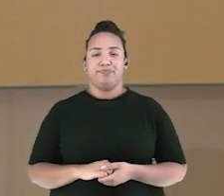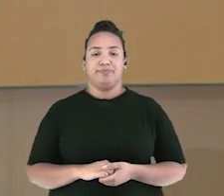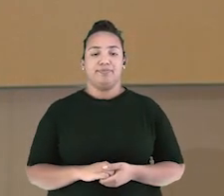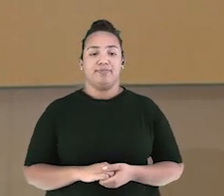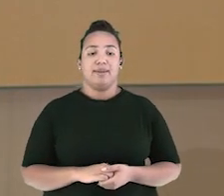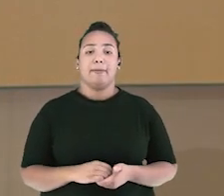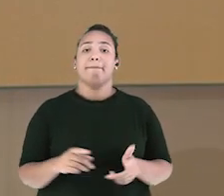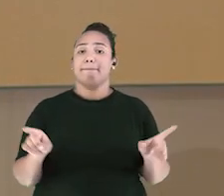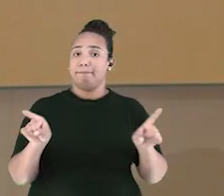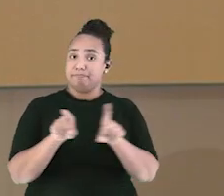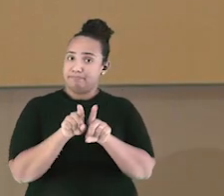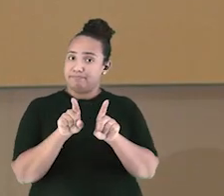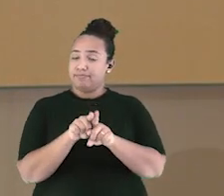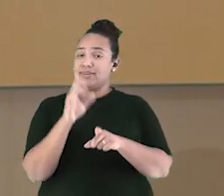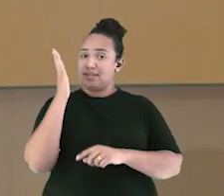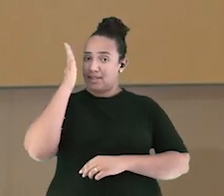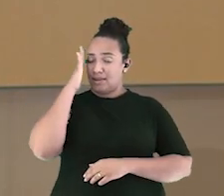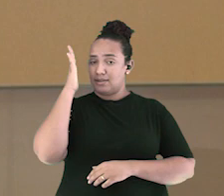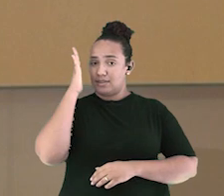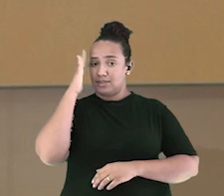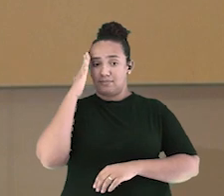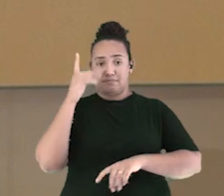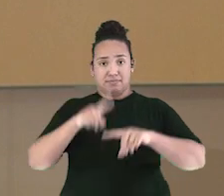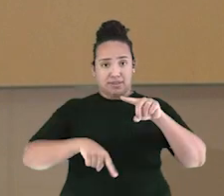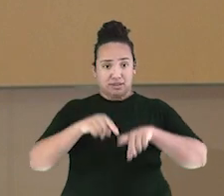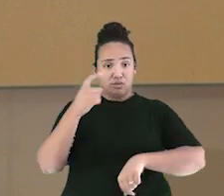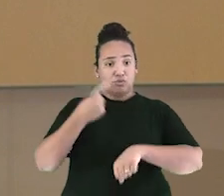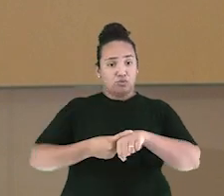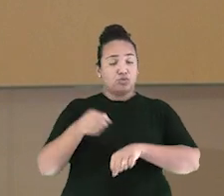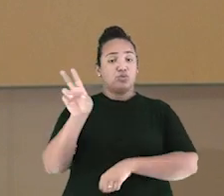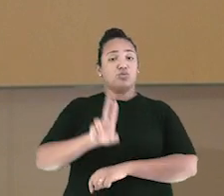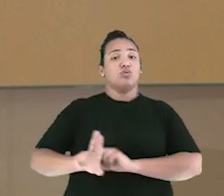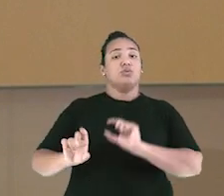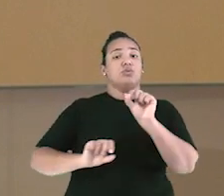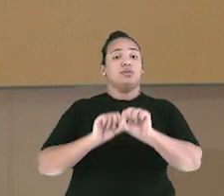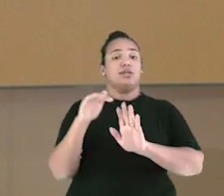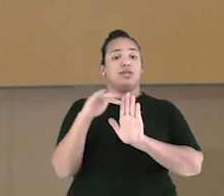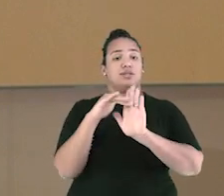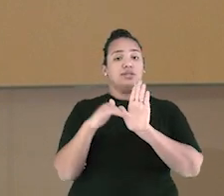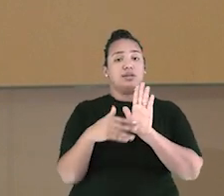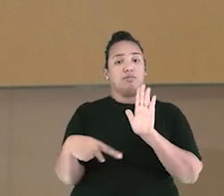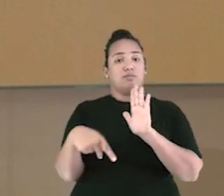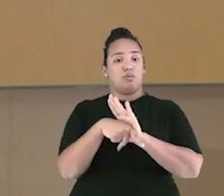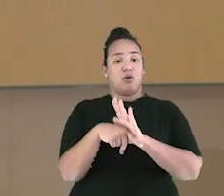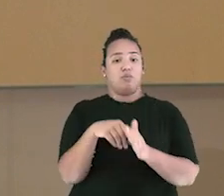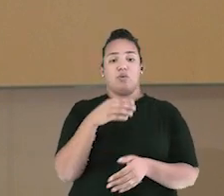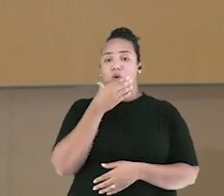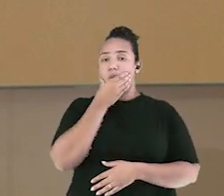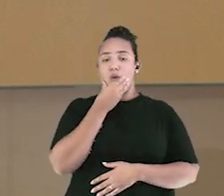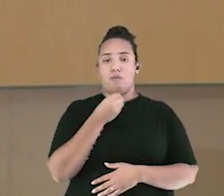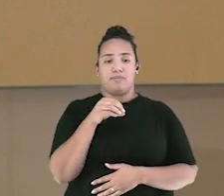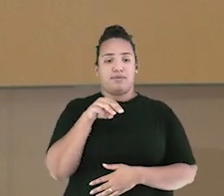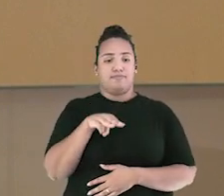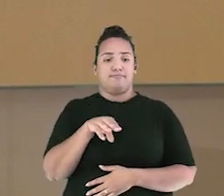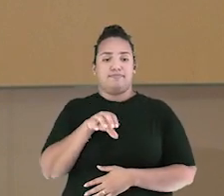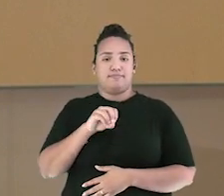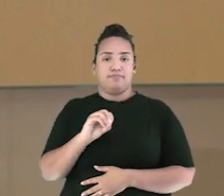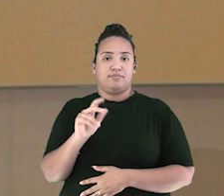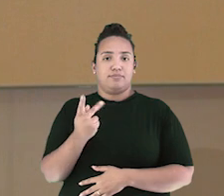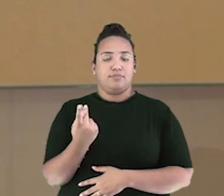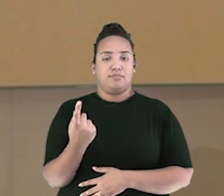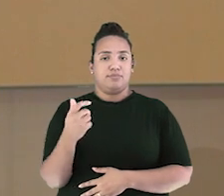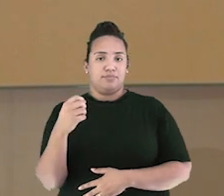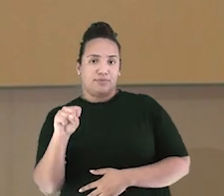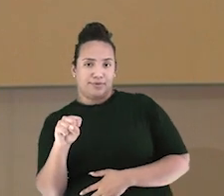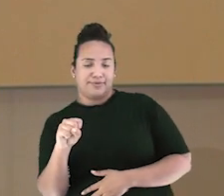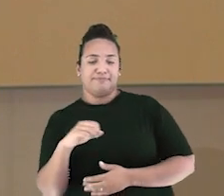E também é possível regular a dureza de um material usando a escala de dureza de Mohs como referência. Essa escala